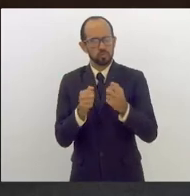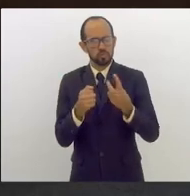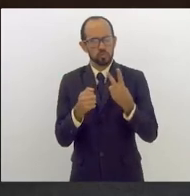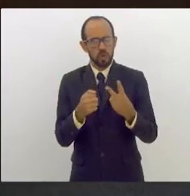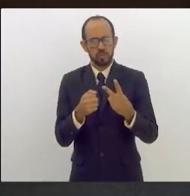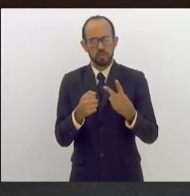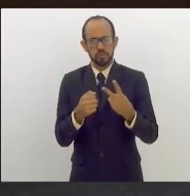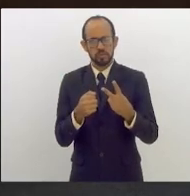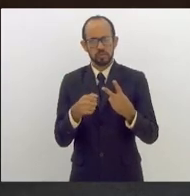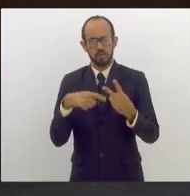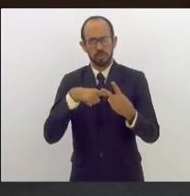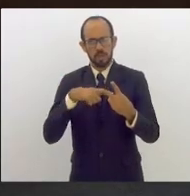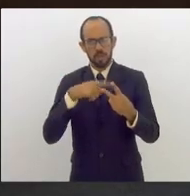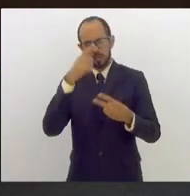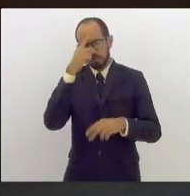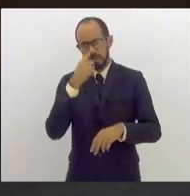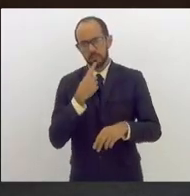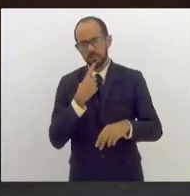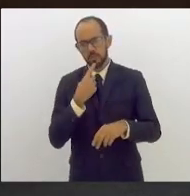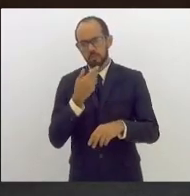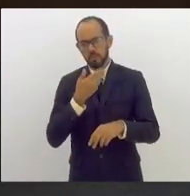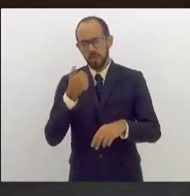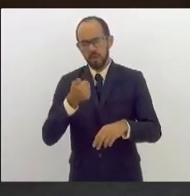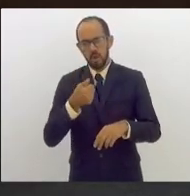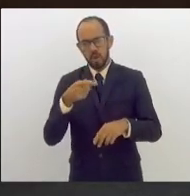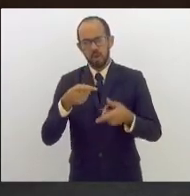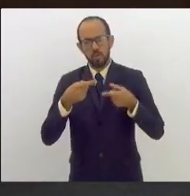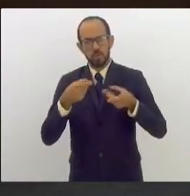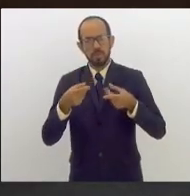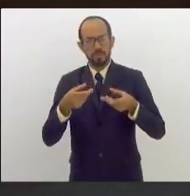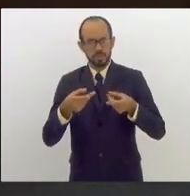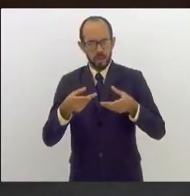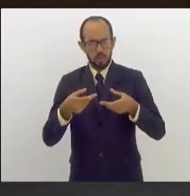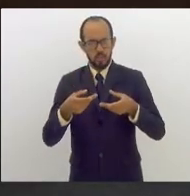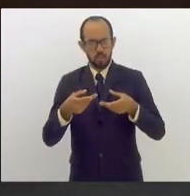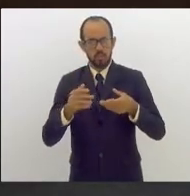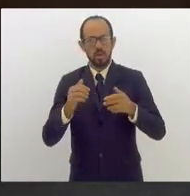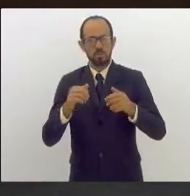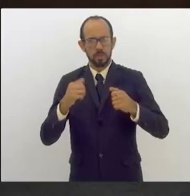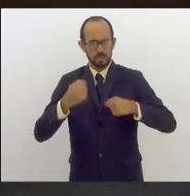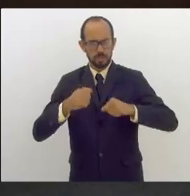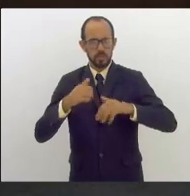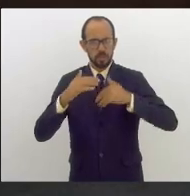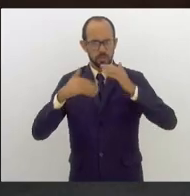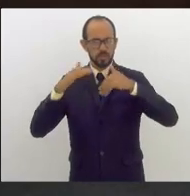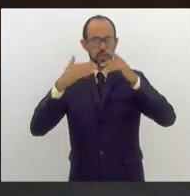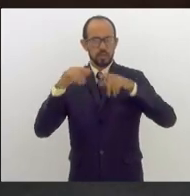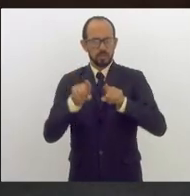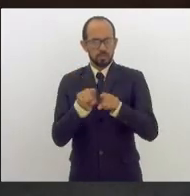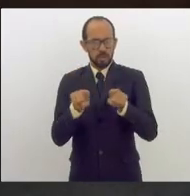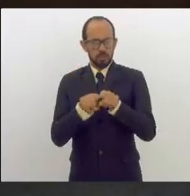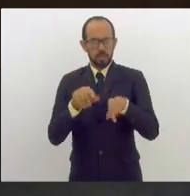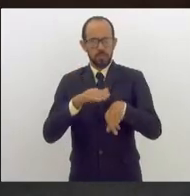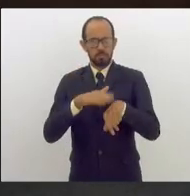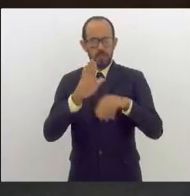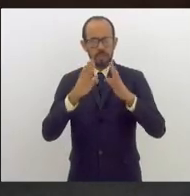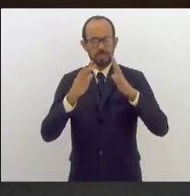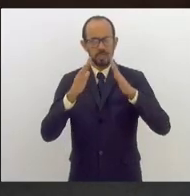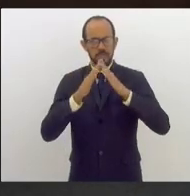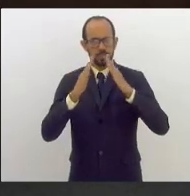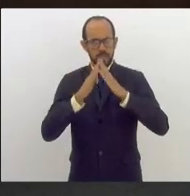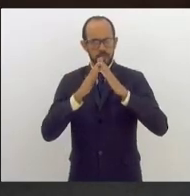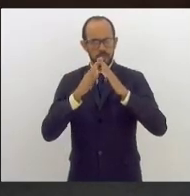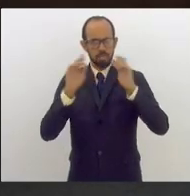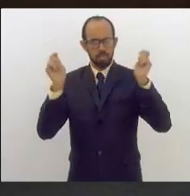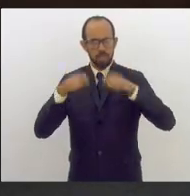perfil muito majoritariamente comercial se conseguia avançar para também ter mais residências isso pode dar